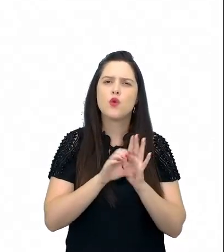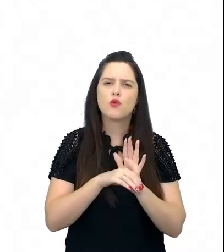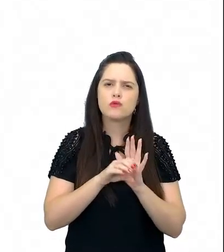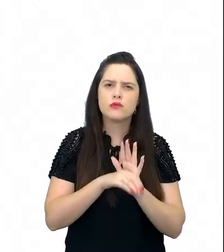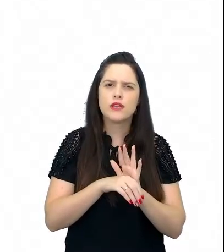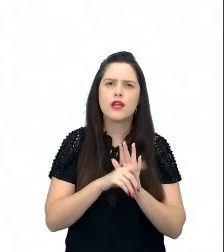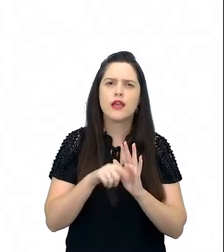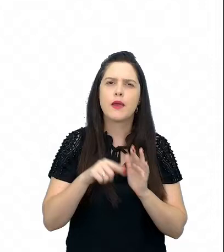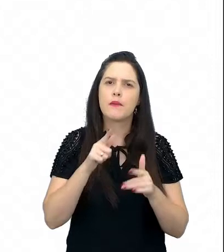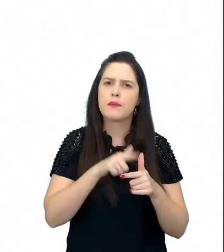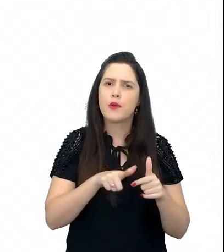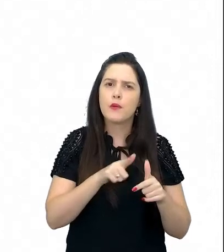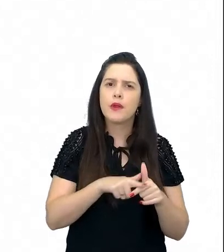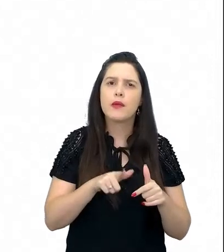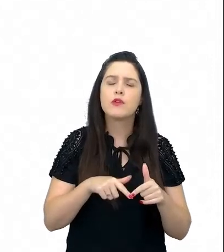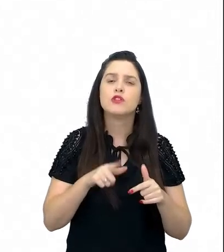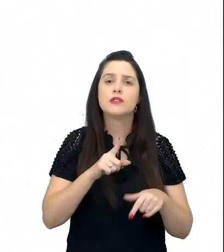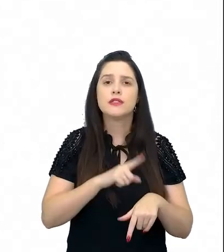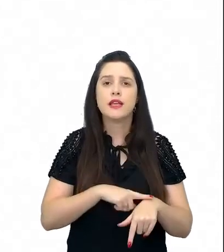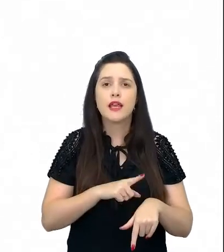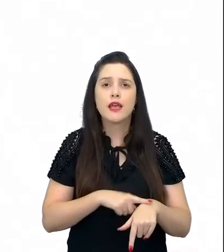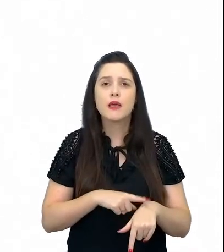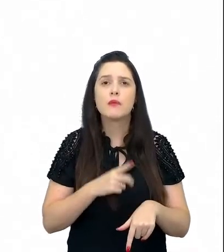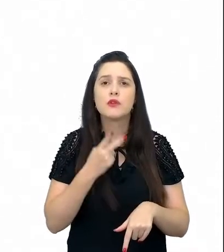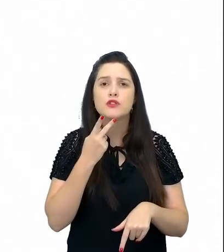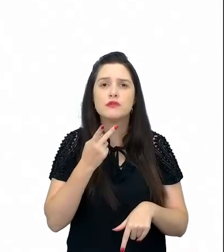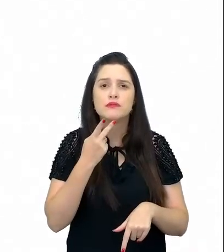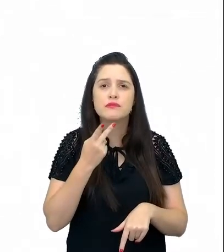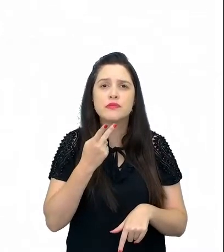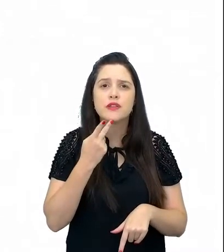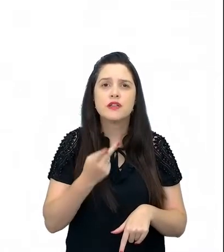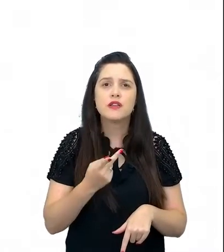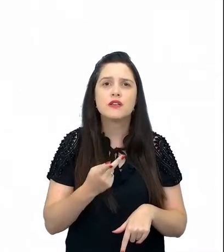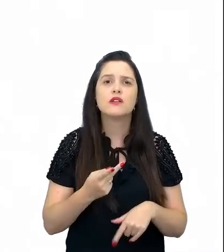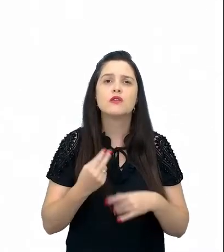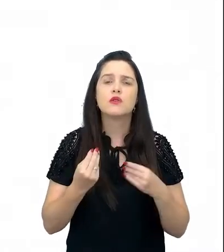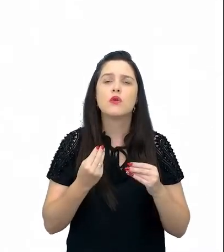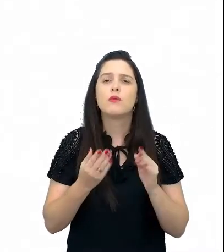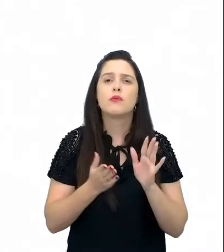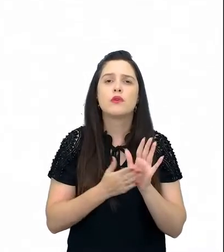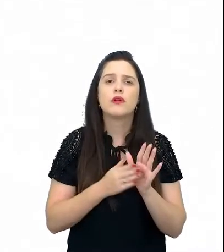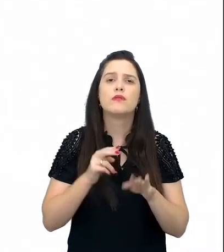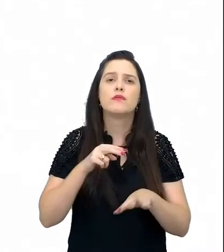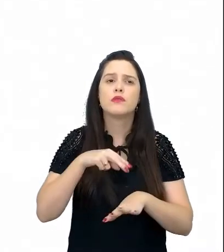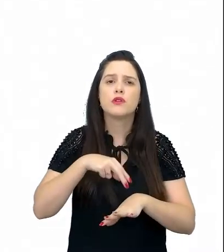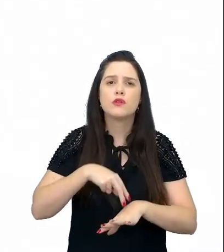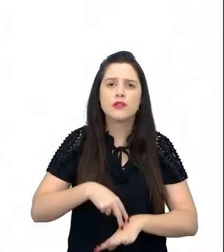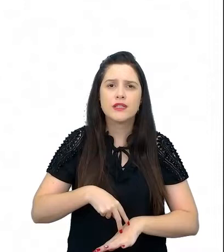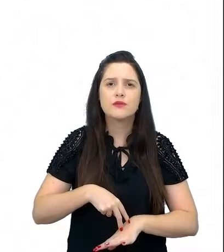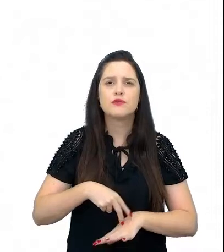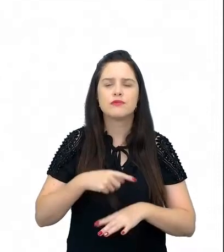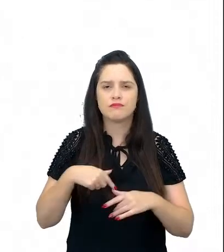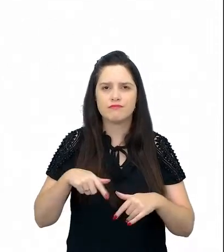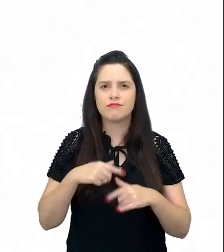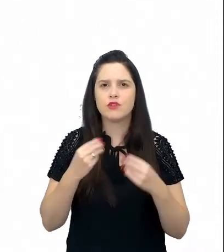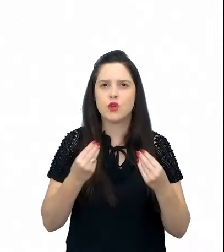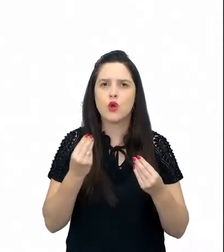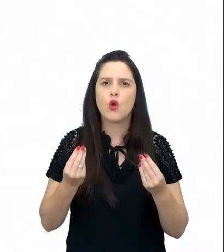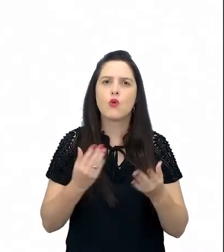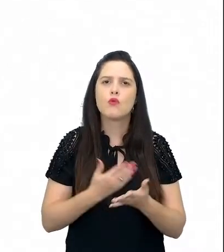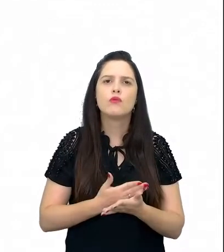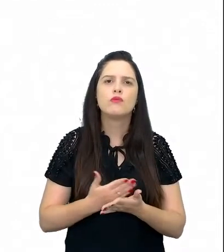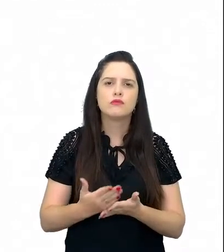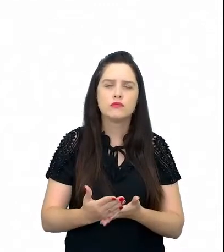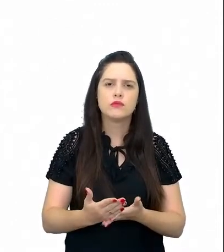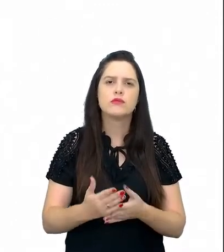tem problema nesse conceito, a gente passa de uma forma mais rápida. Se ele está com muita dificuldade, a gente para um pouquinho mais, discute as outras formas